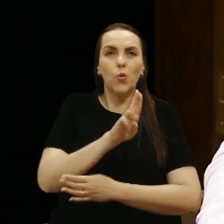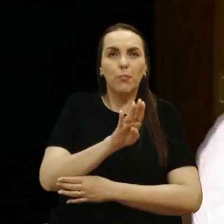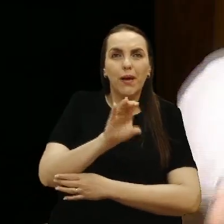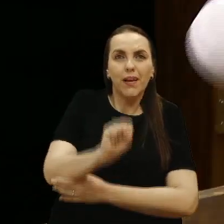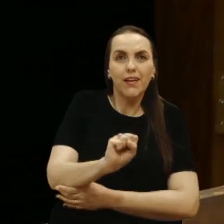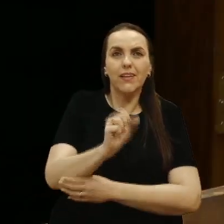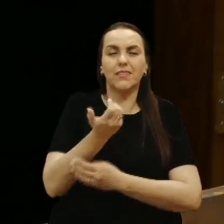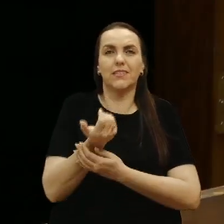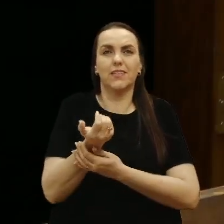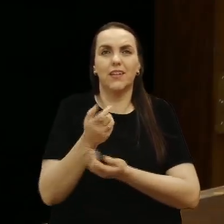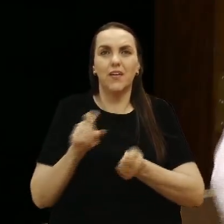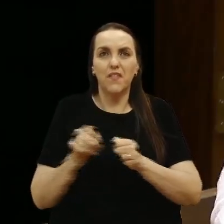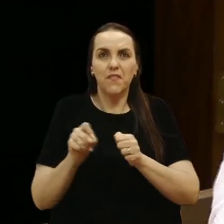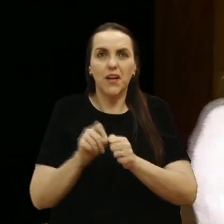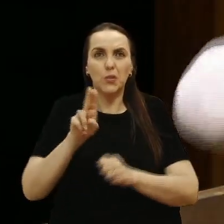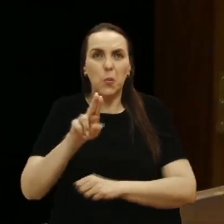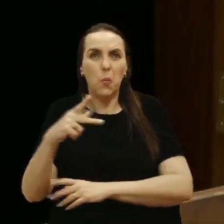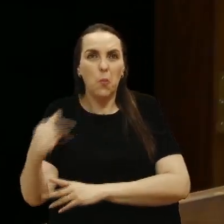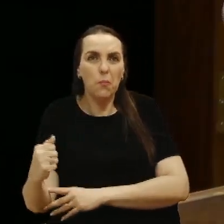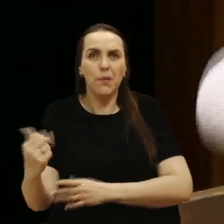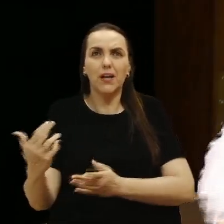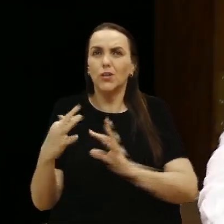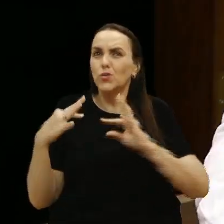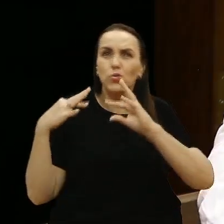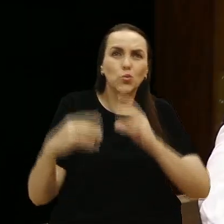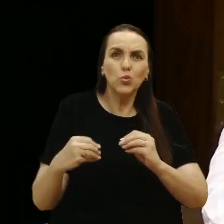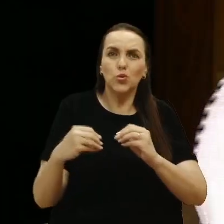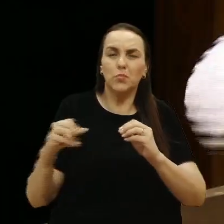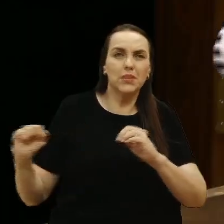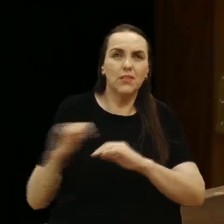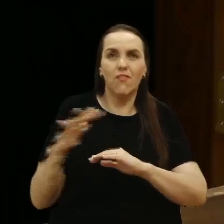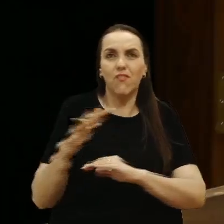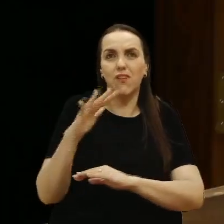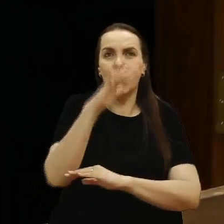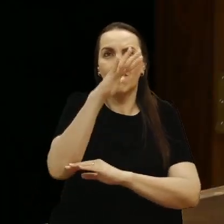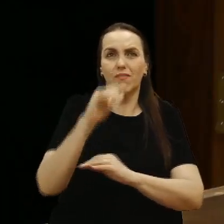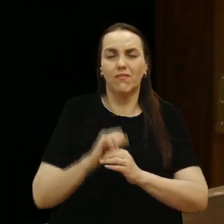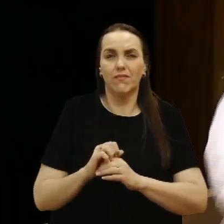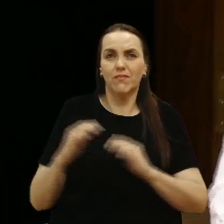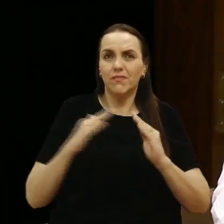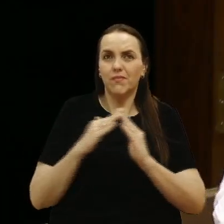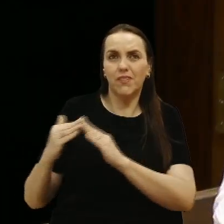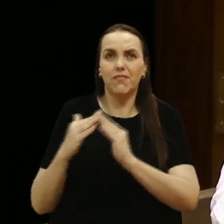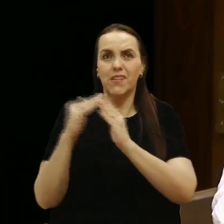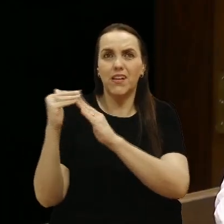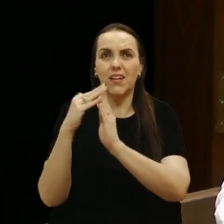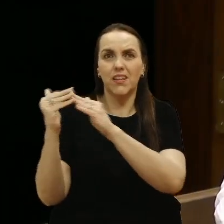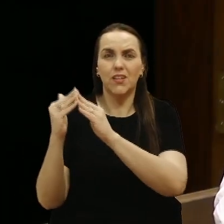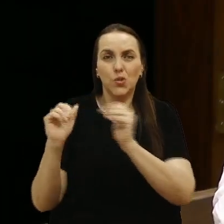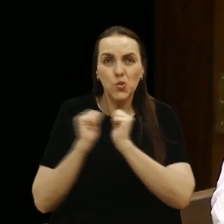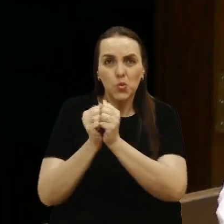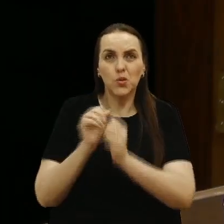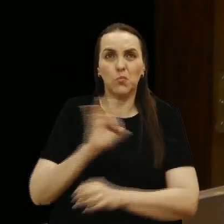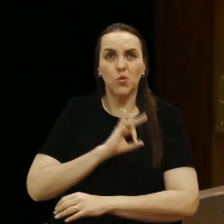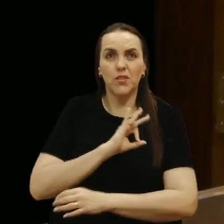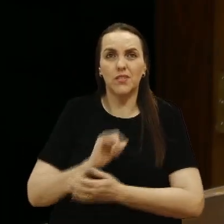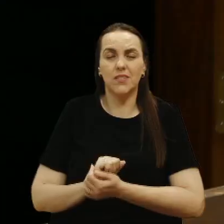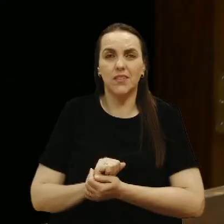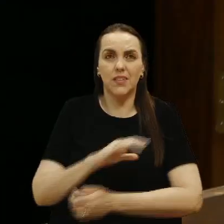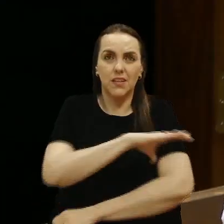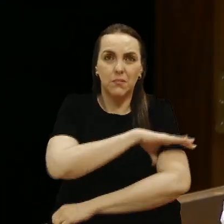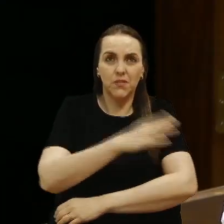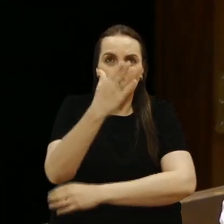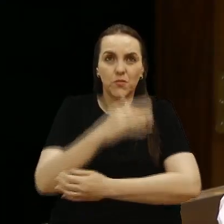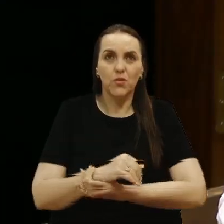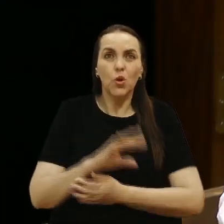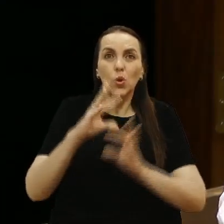saúde, se faz com unidade de pronto atendimento. Tudo isso tem que subir um morro. Tudo isso junto da polícia, vereador Capitão Ramon. Só que tudo isso,